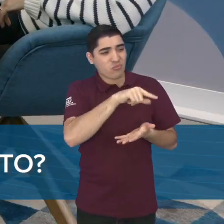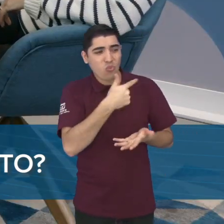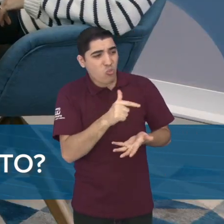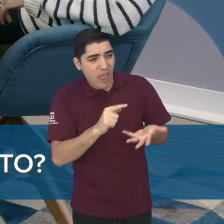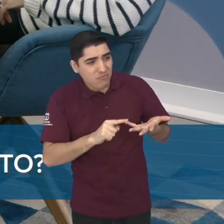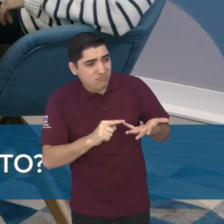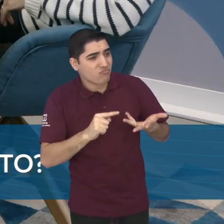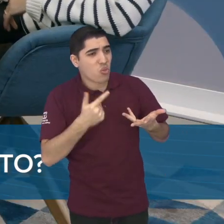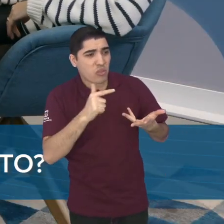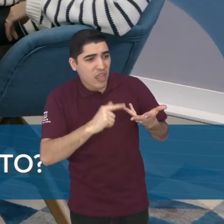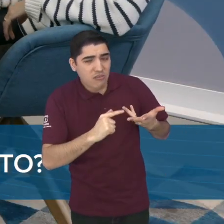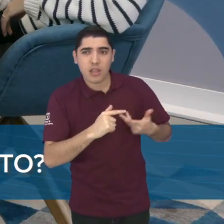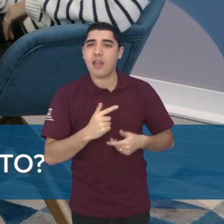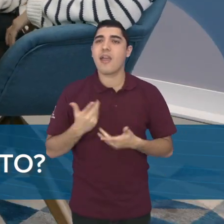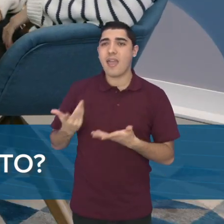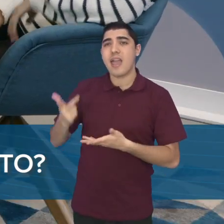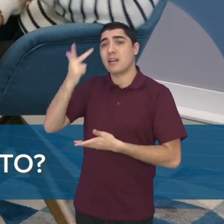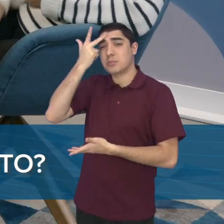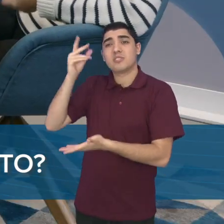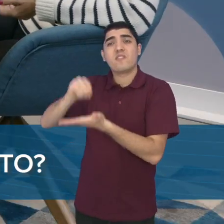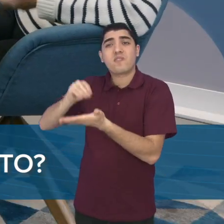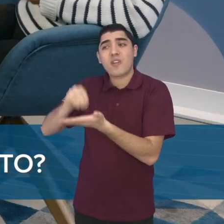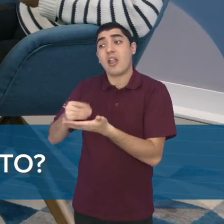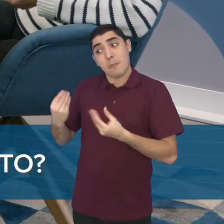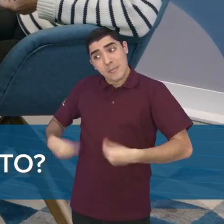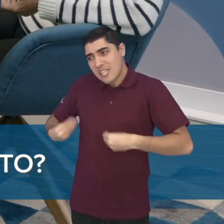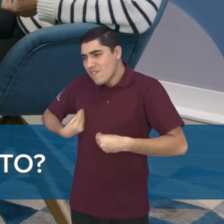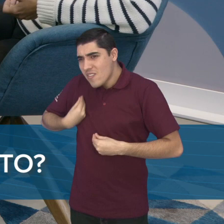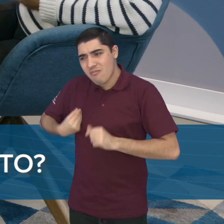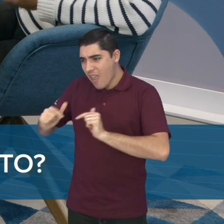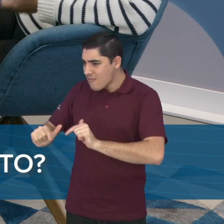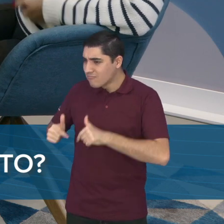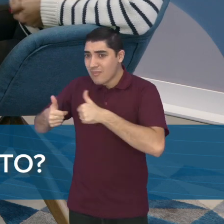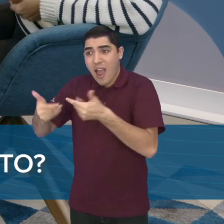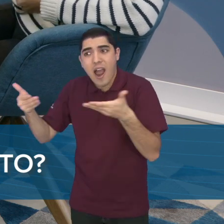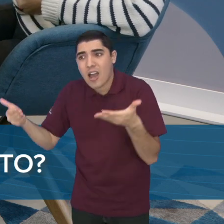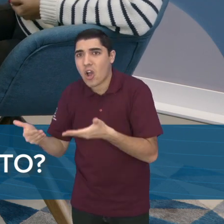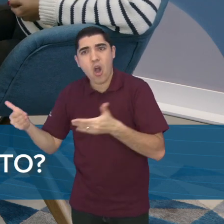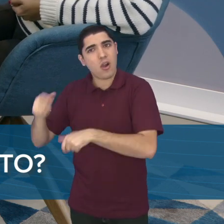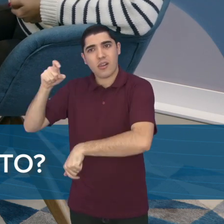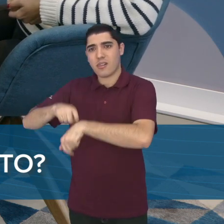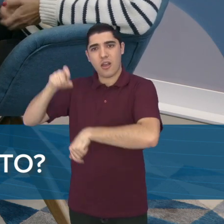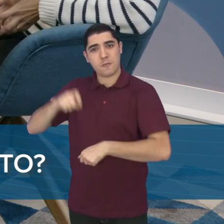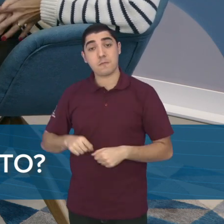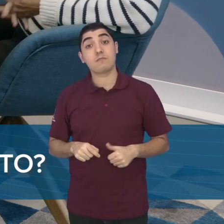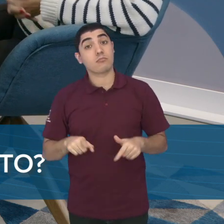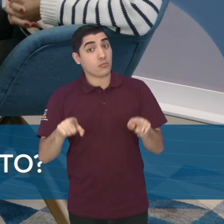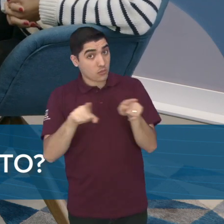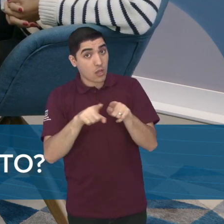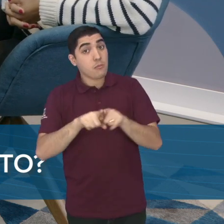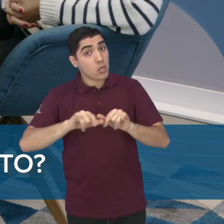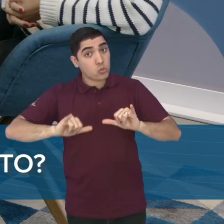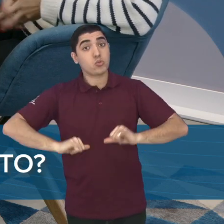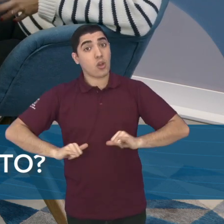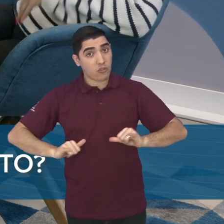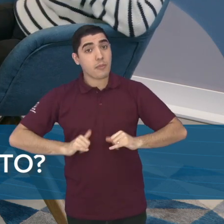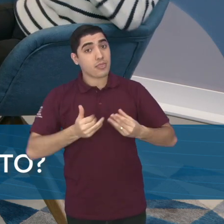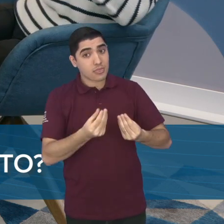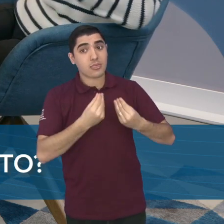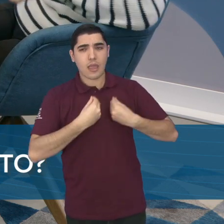vive agora, né, Renata? Exatamente. As pessoas vivem muito daí no passado ou no futuro, mas o agora e não. E aí o sofrimento também causa Sim, disso,